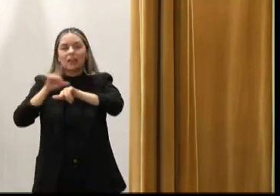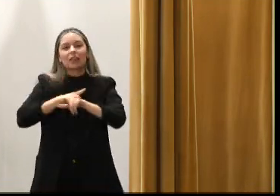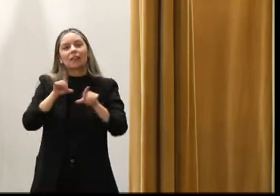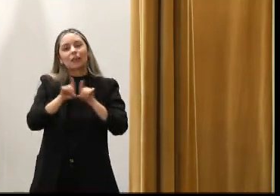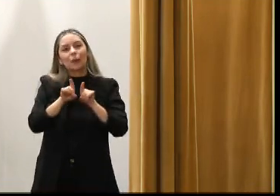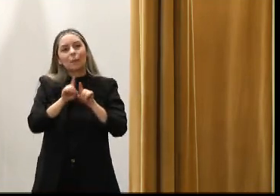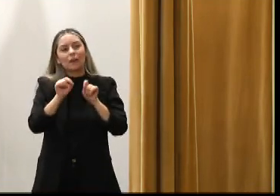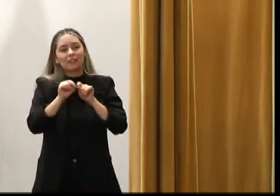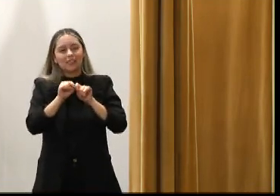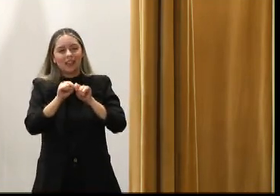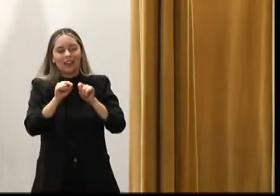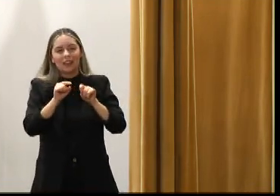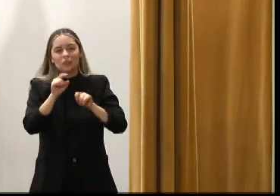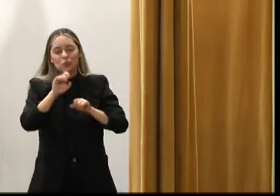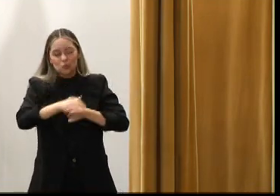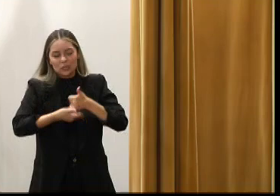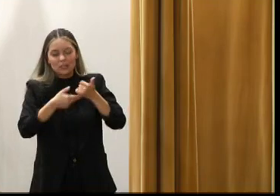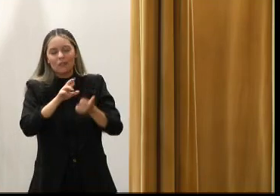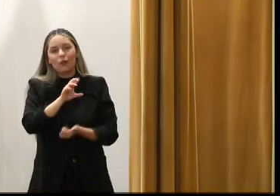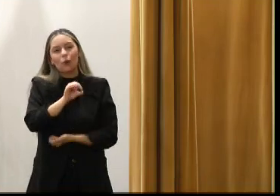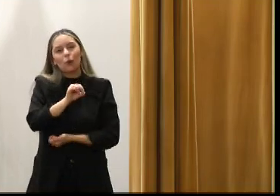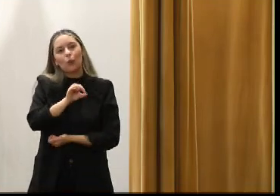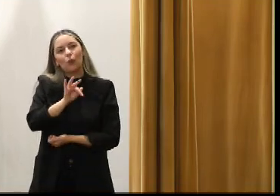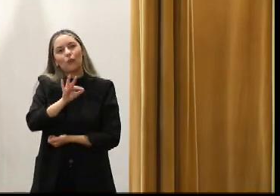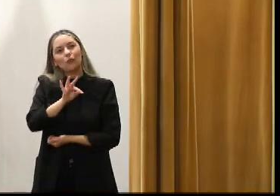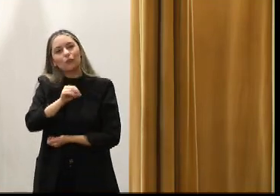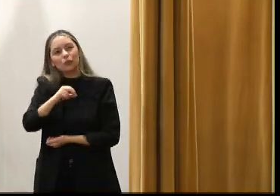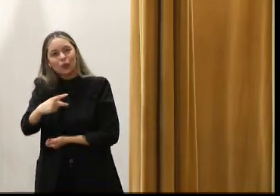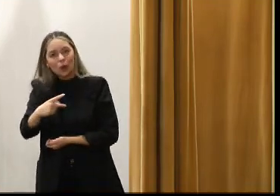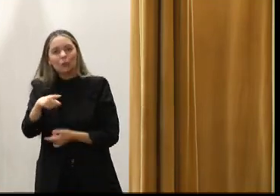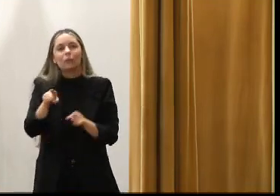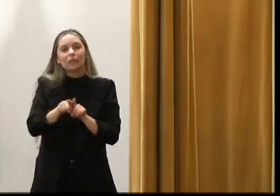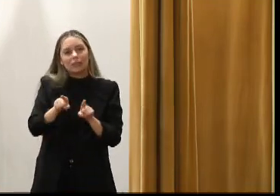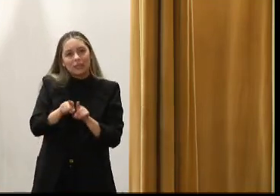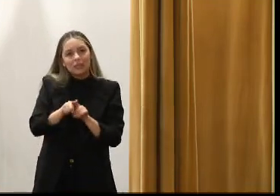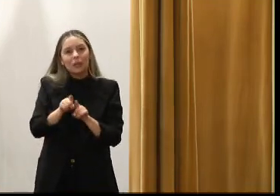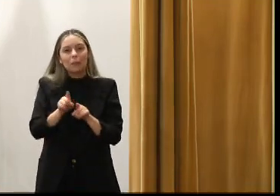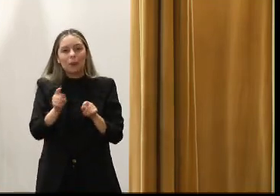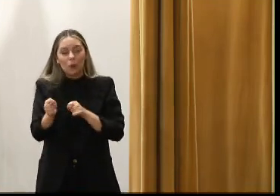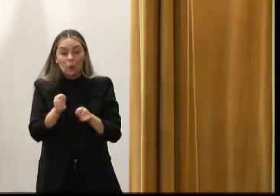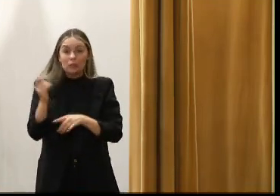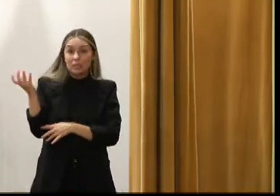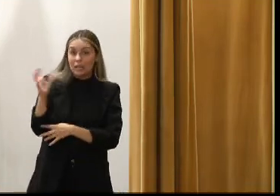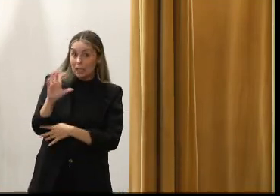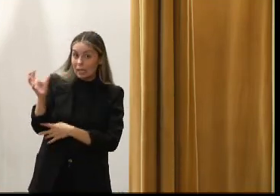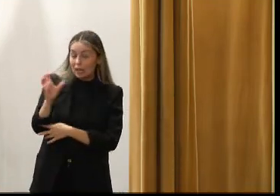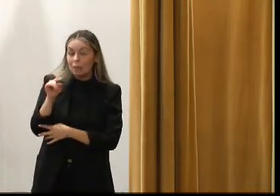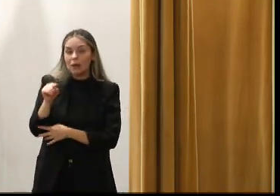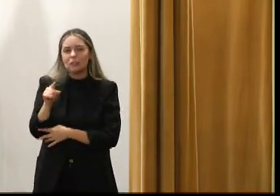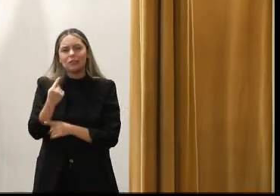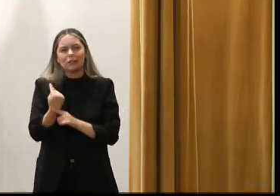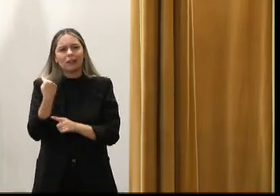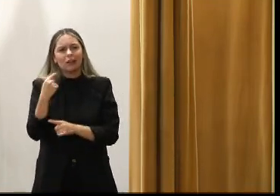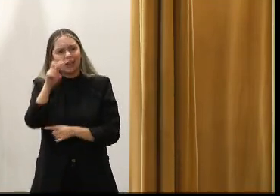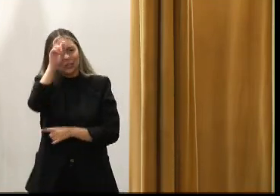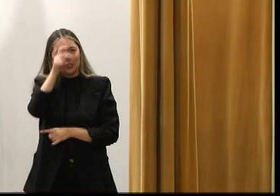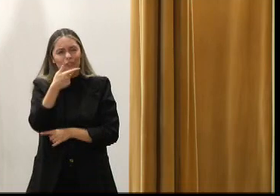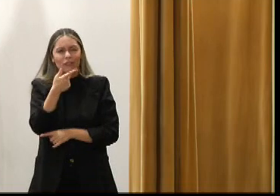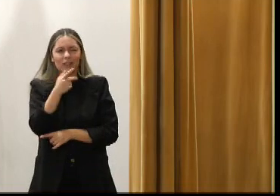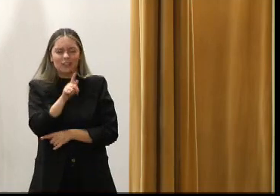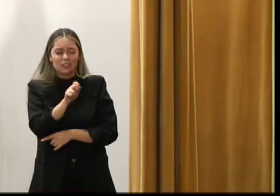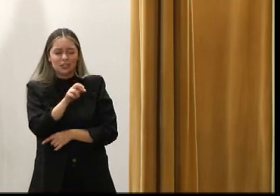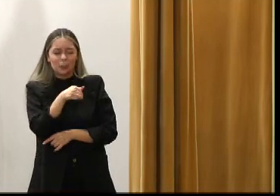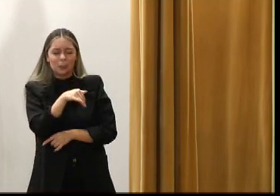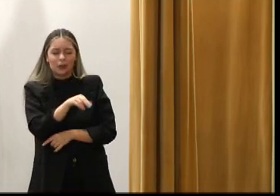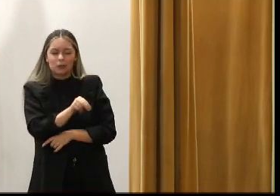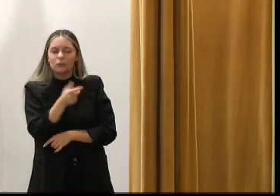rooftop sustentável, e até a nossa plano de ação climática, que agora, sexta-feira, o secretário Germano anunciou lá do Egito, onde a